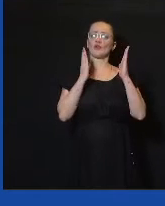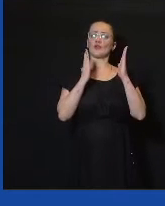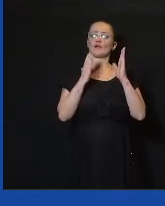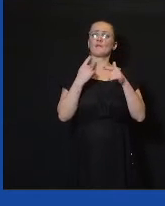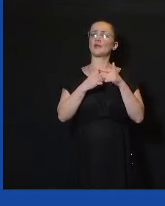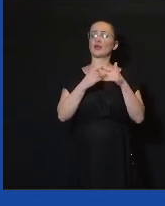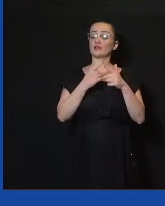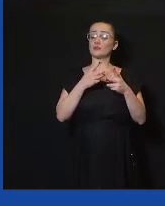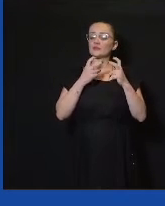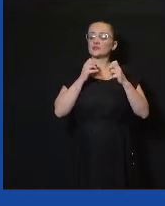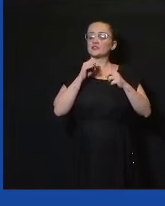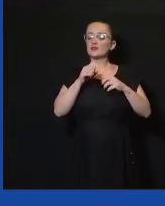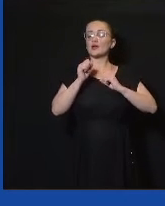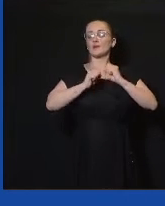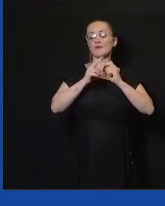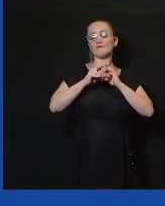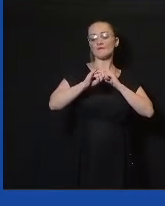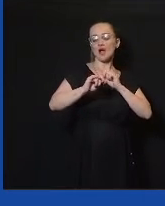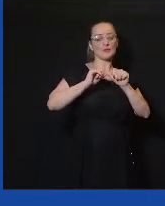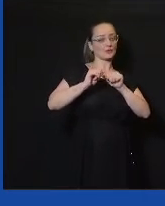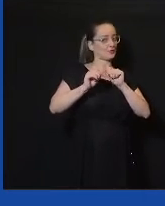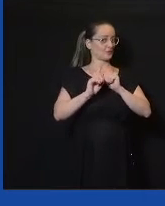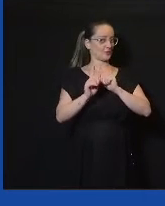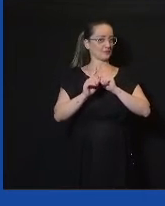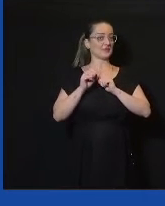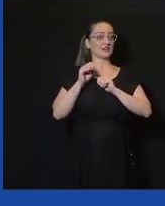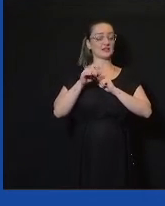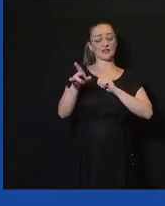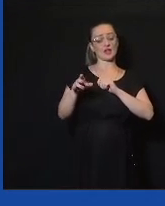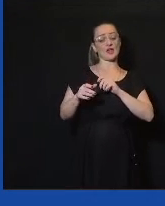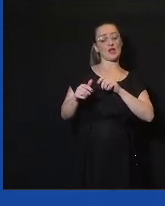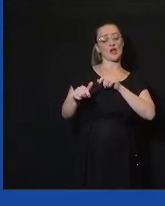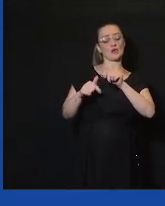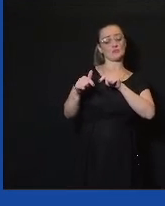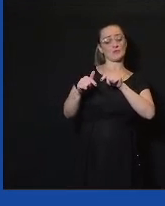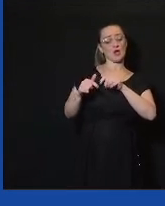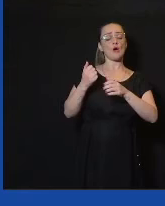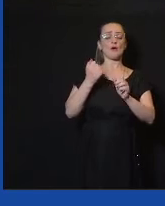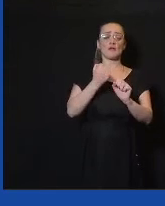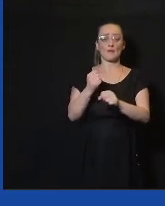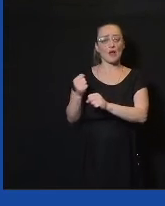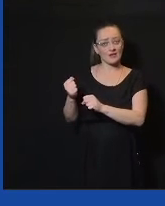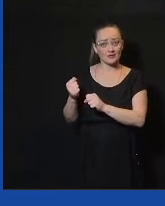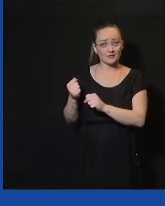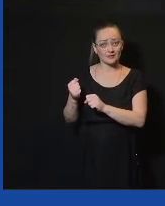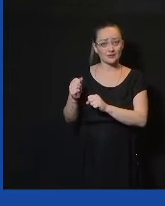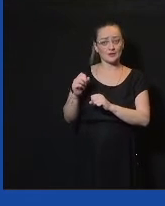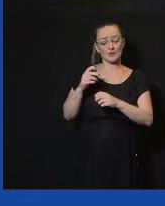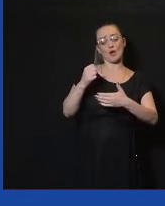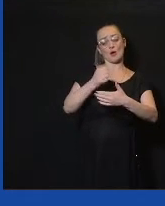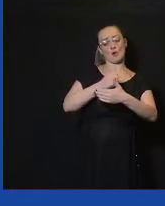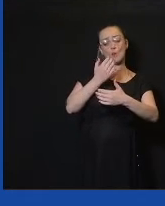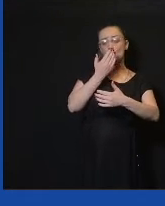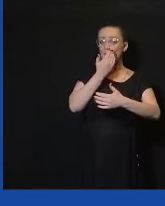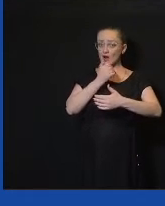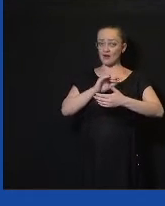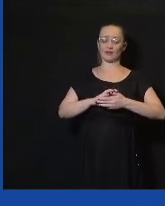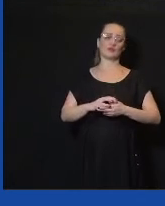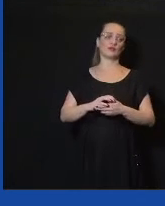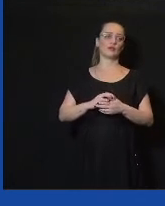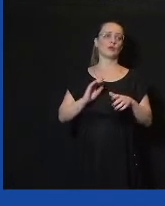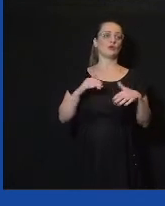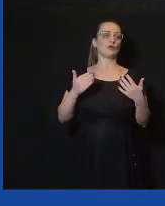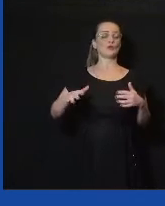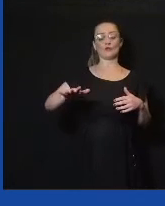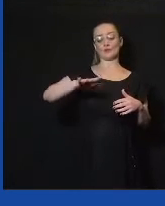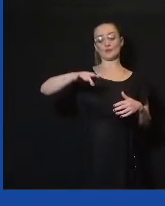empresas vão. É porque se fosse um treininho para faxineira, para copeira, para o cara